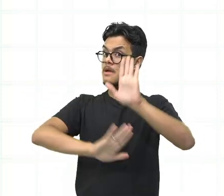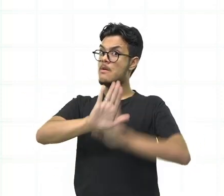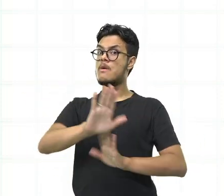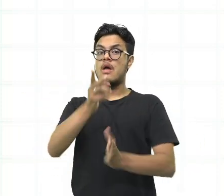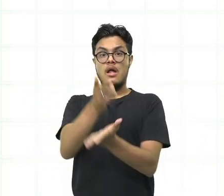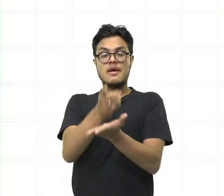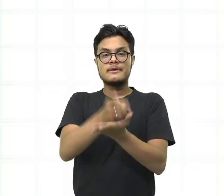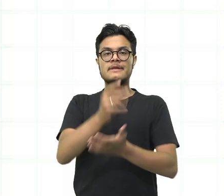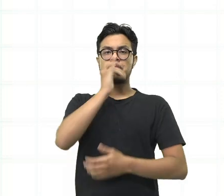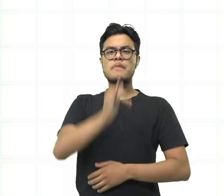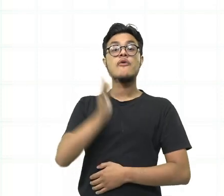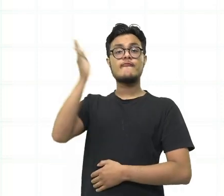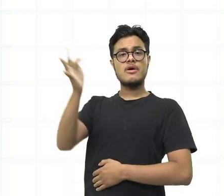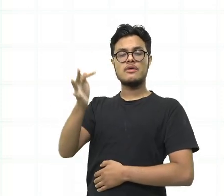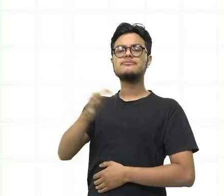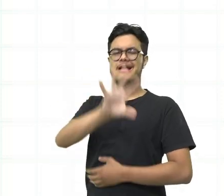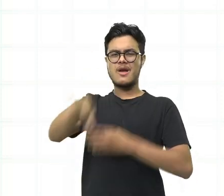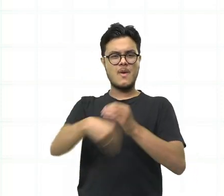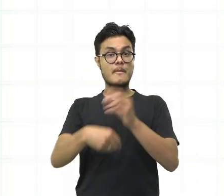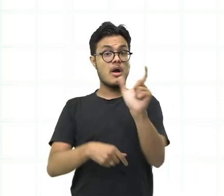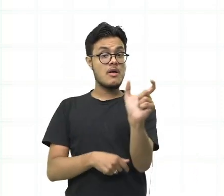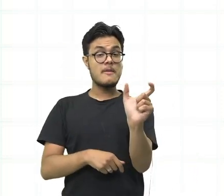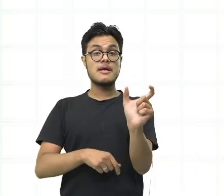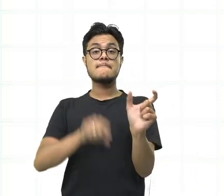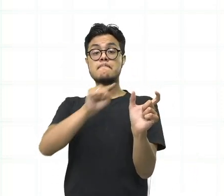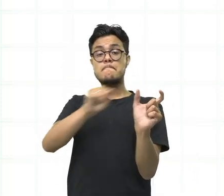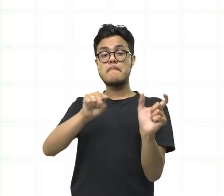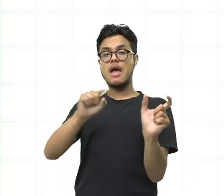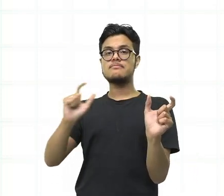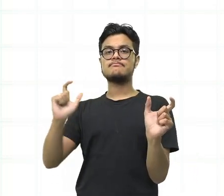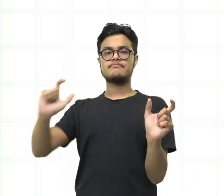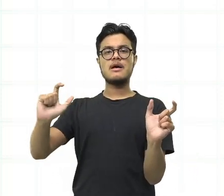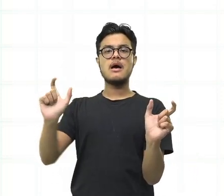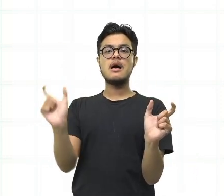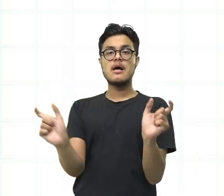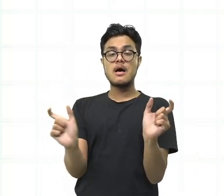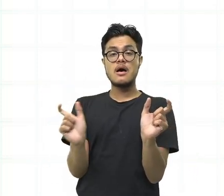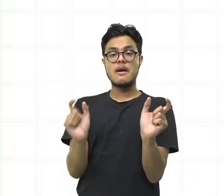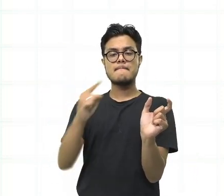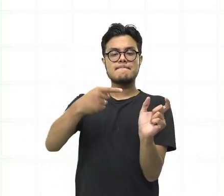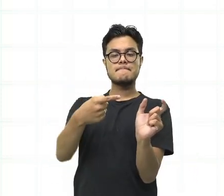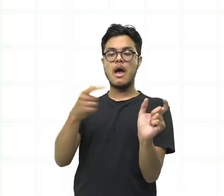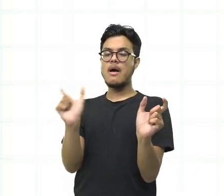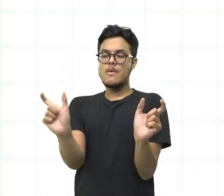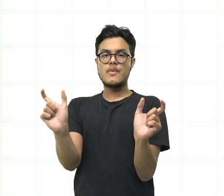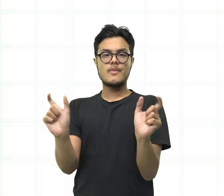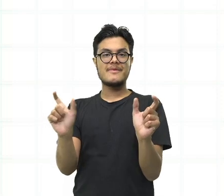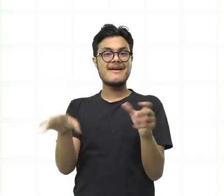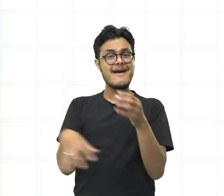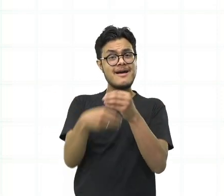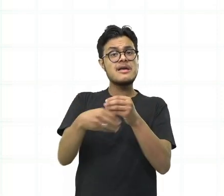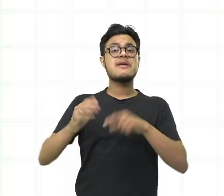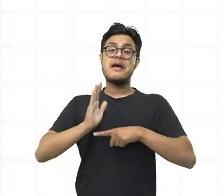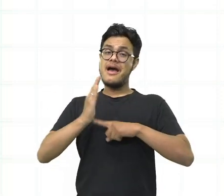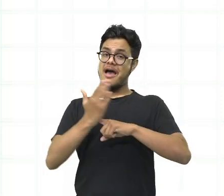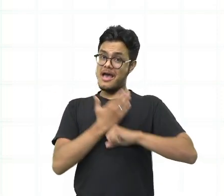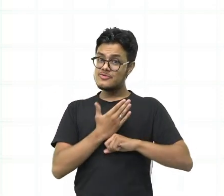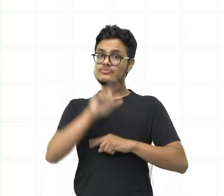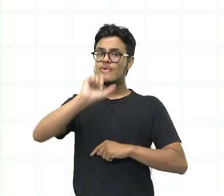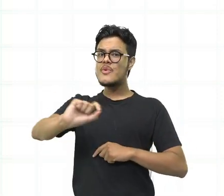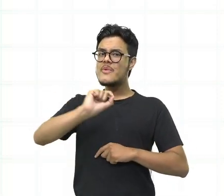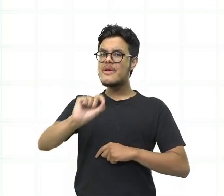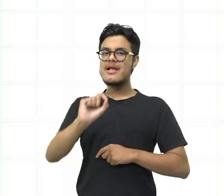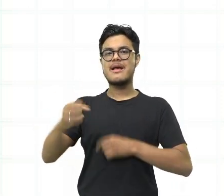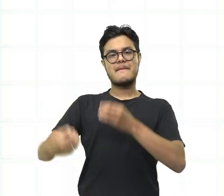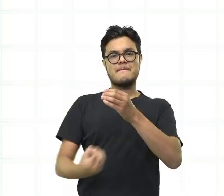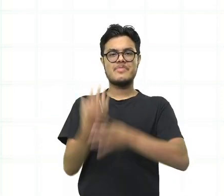a gente vai ver lá na composição que o hífen, ele ajuda lá em formar palavras através de composição. A gente